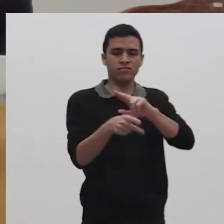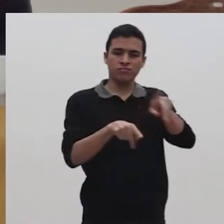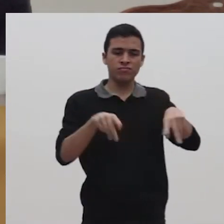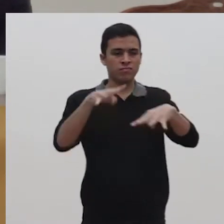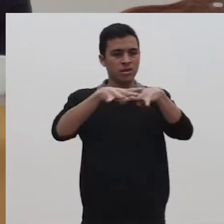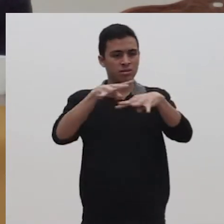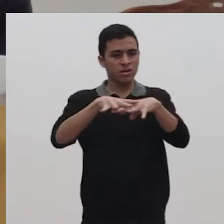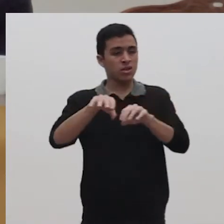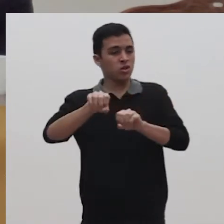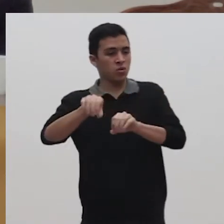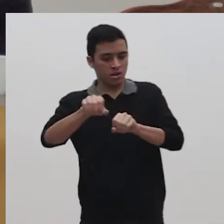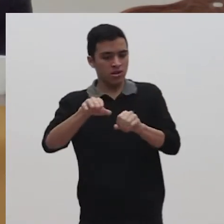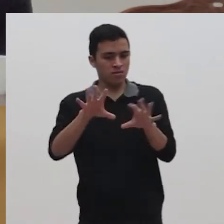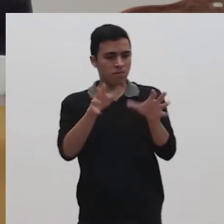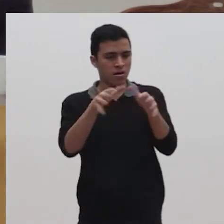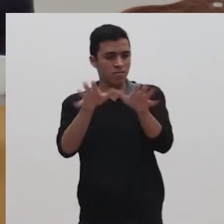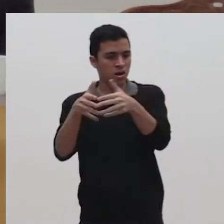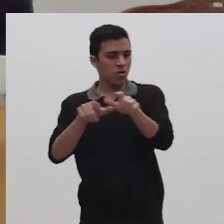e educação